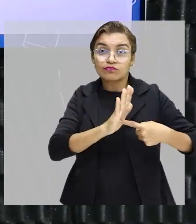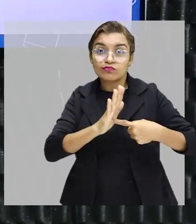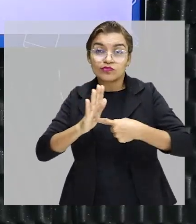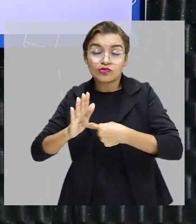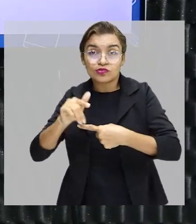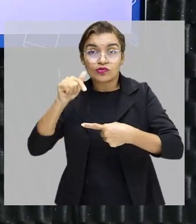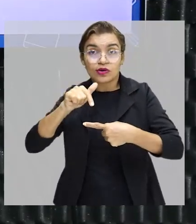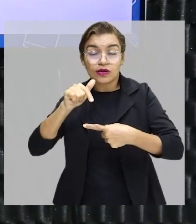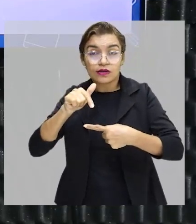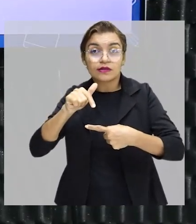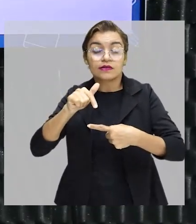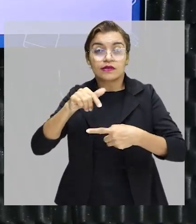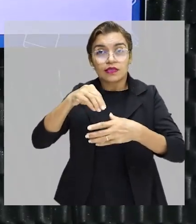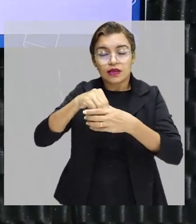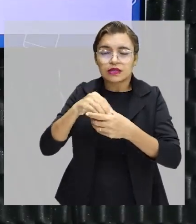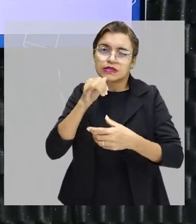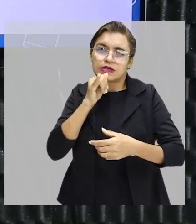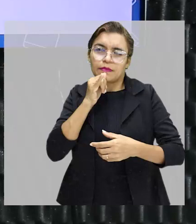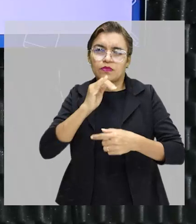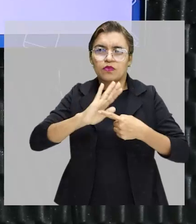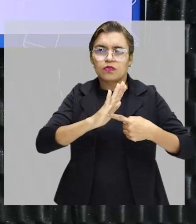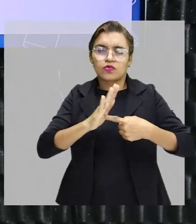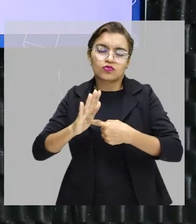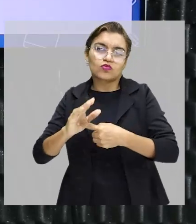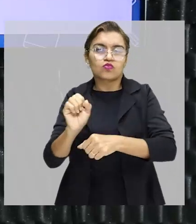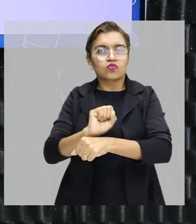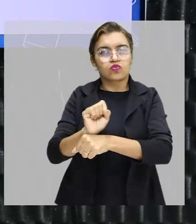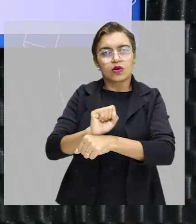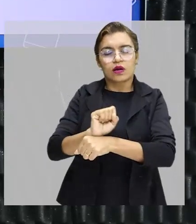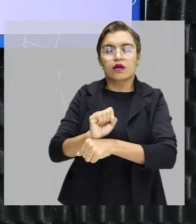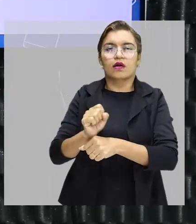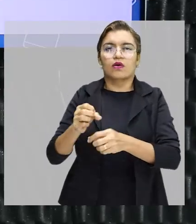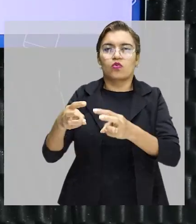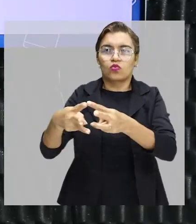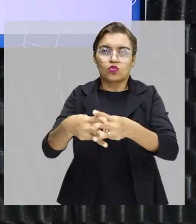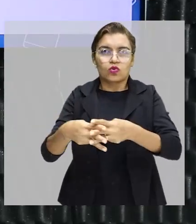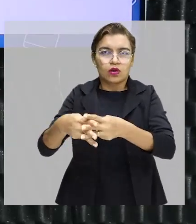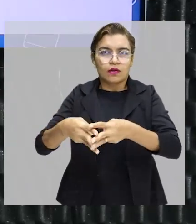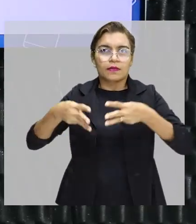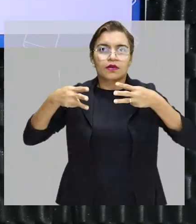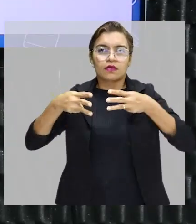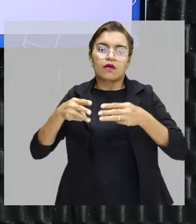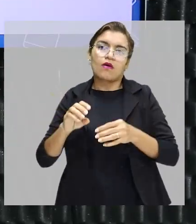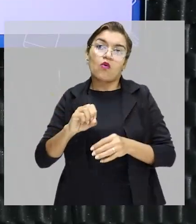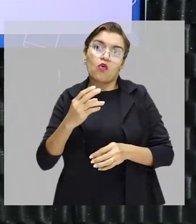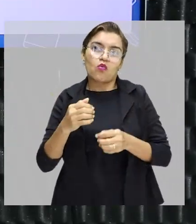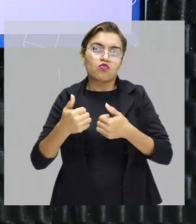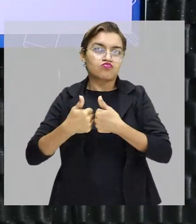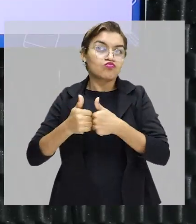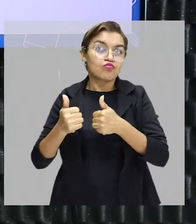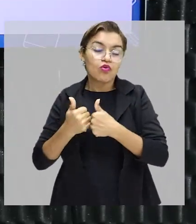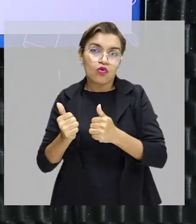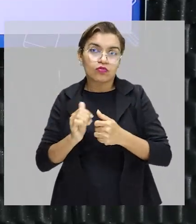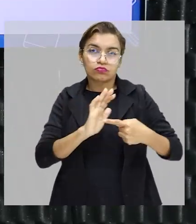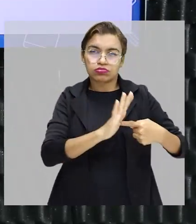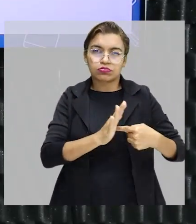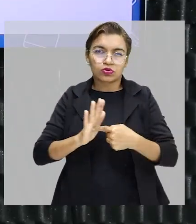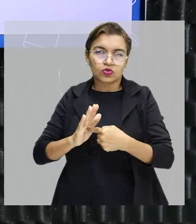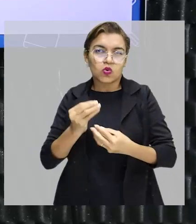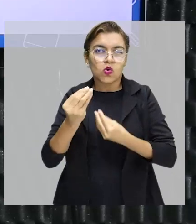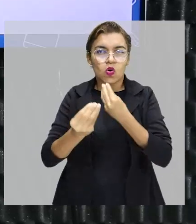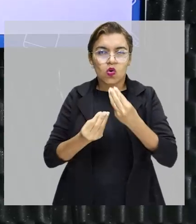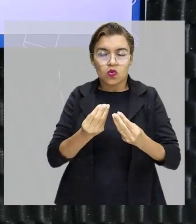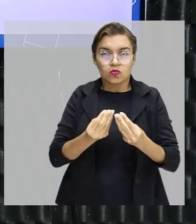motor de um carro, né, de um caminhão, de um ônibus, mas